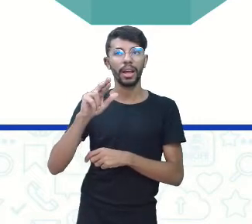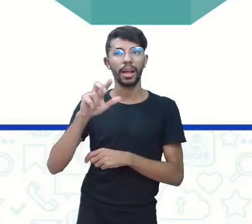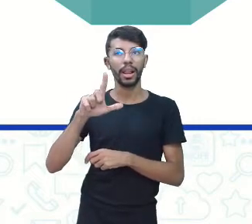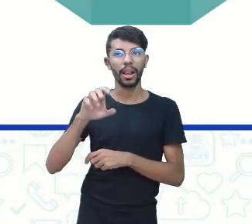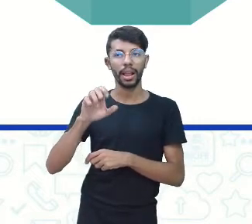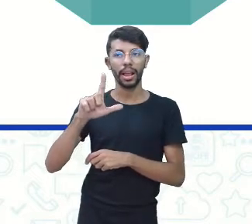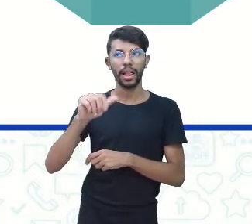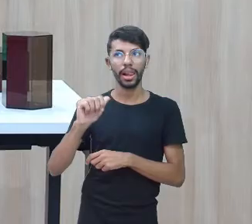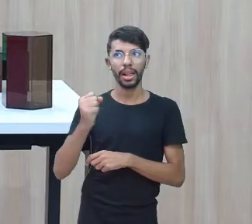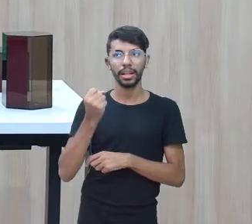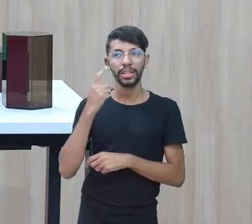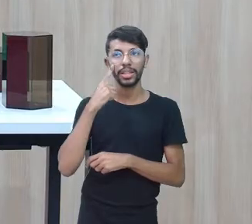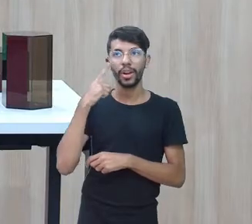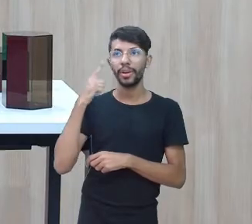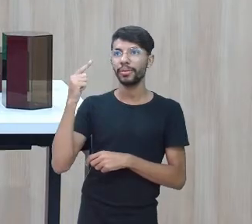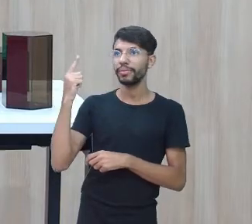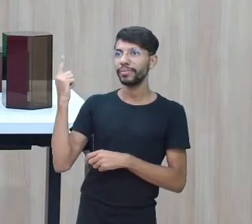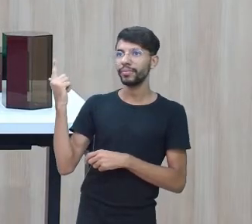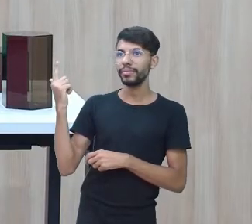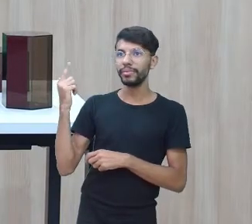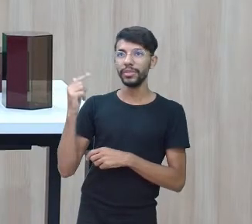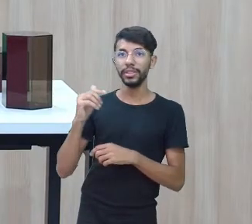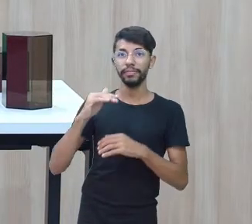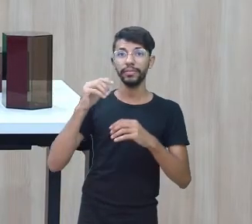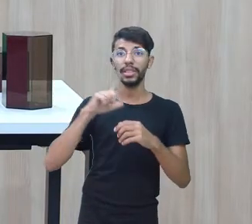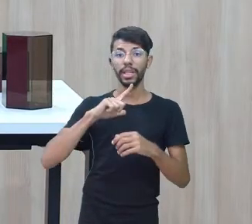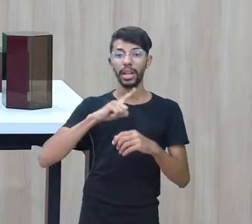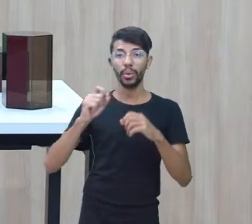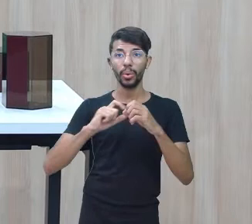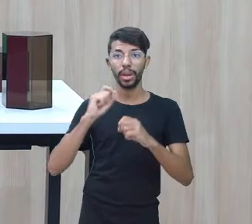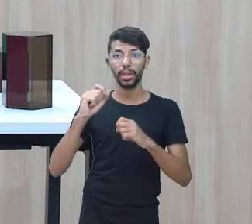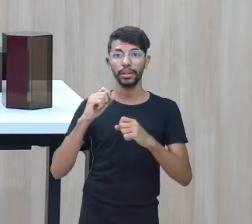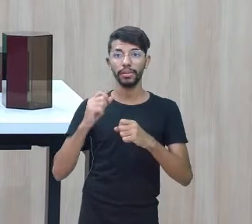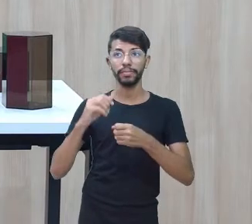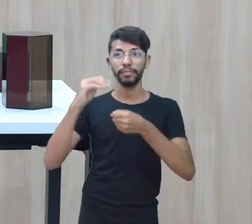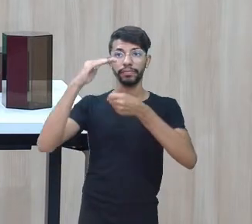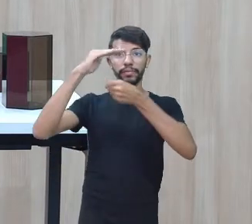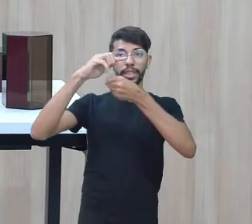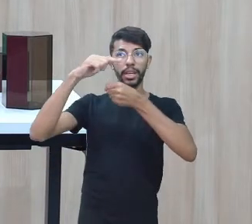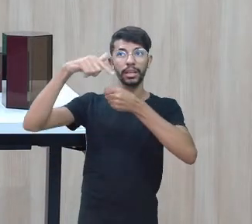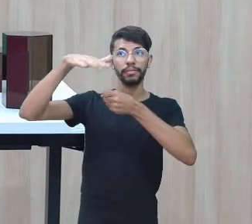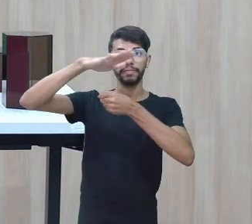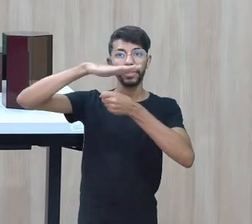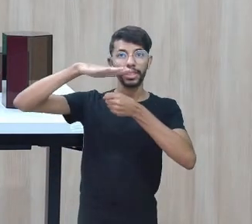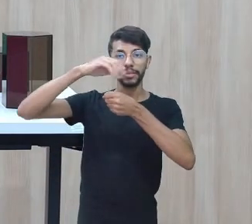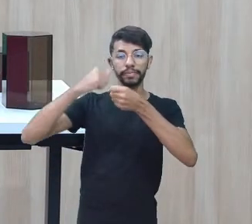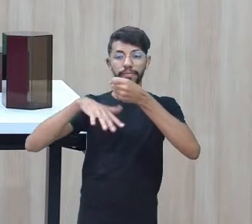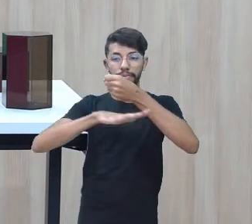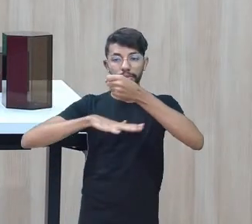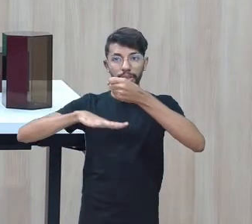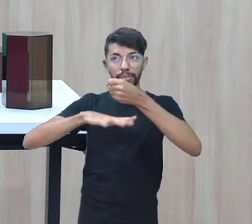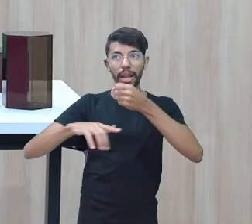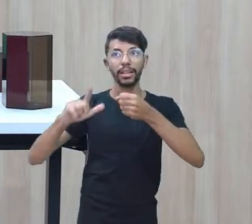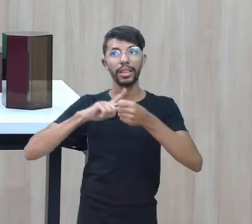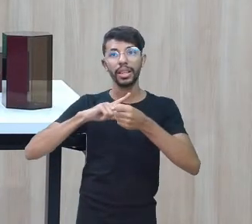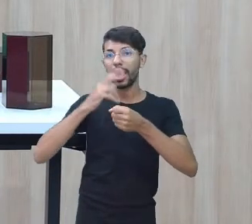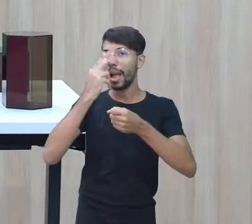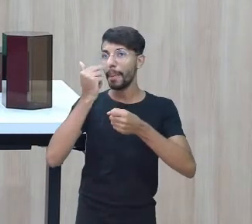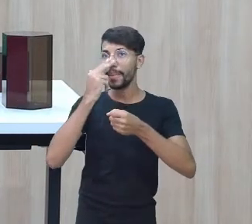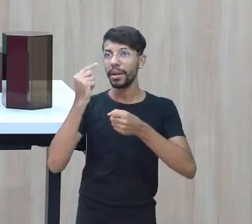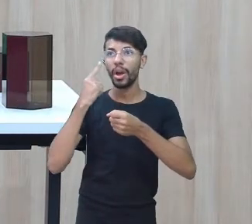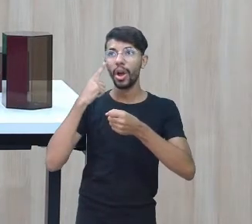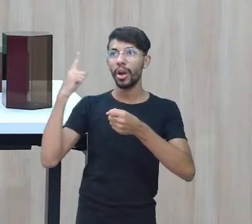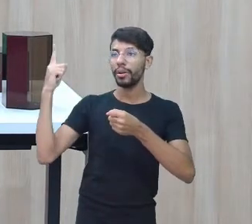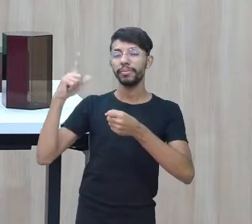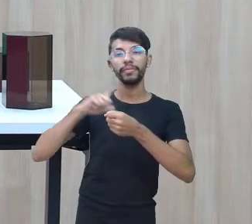vou colocar até aqui pertinho de mim, né? Em cima e embaixo, a gente vai ter a mesma figura. Então, exemplo esse daqui, eu tenho uma